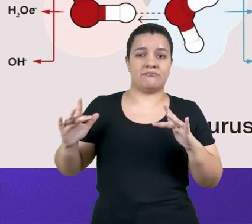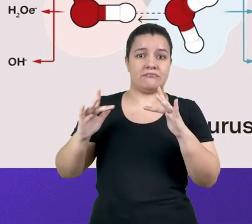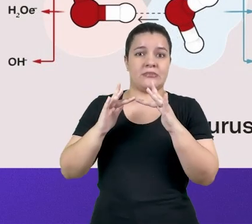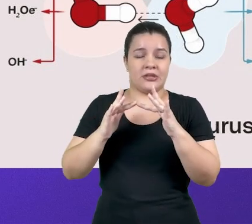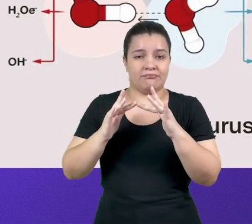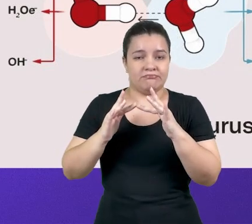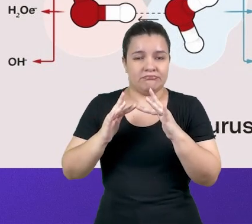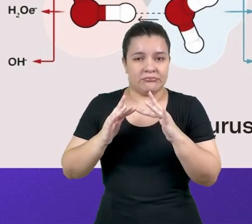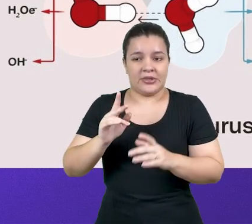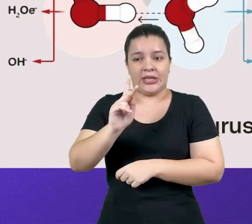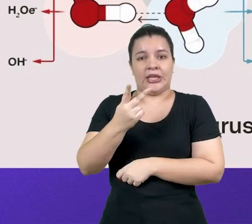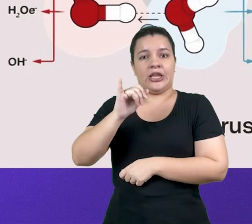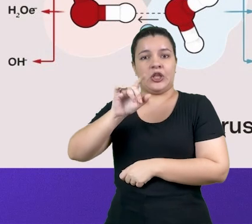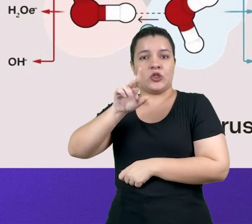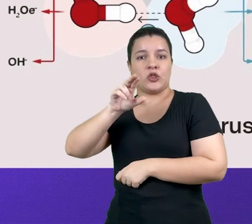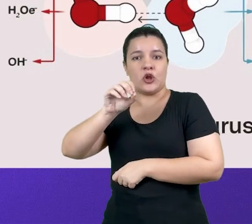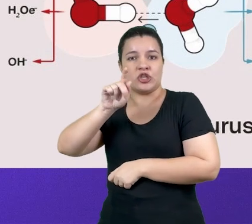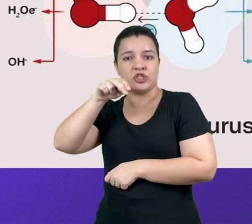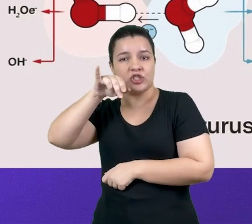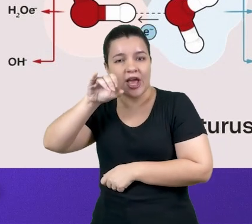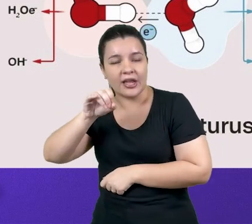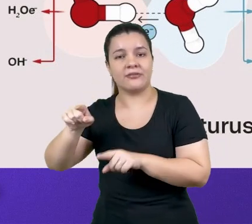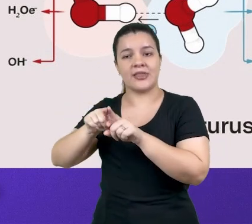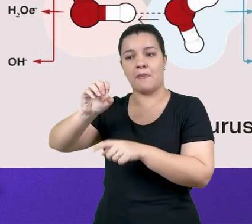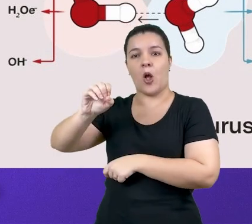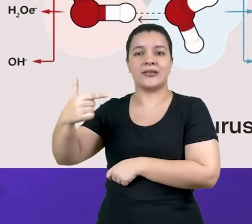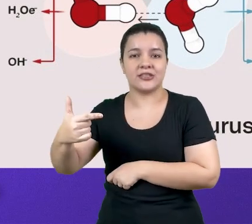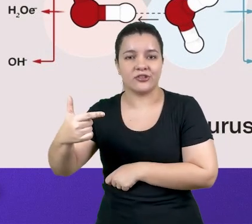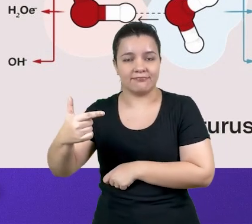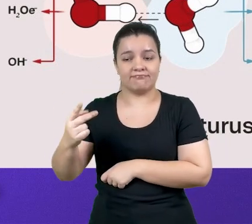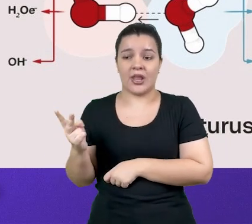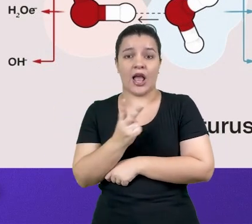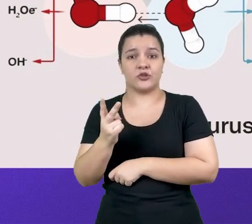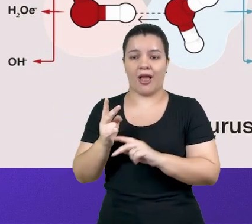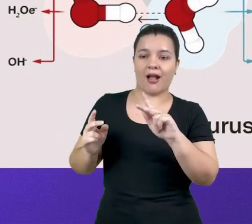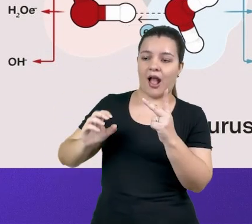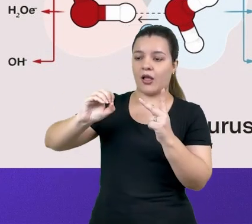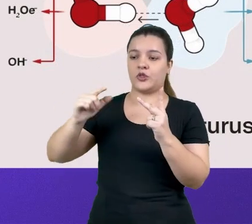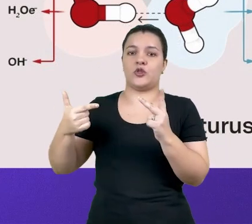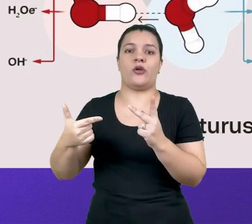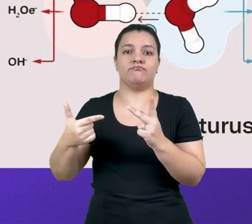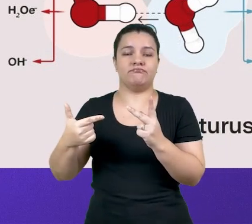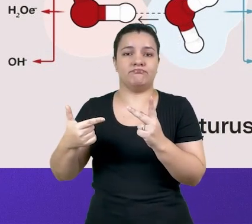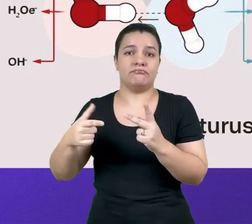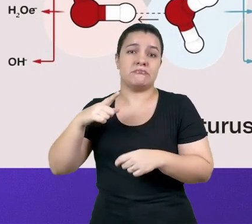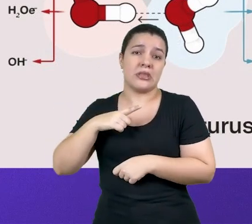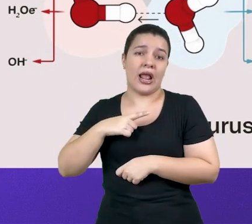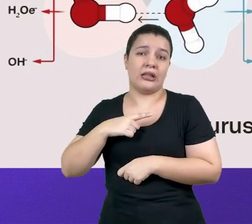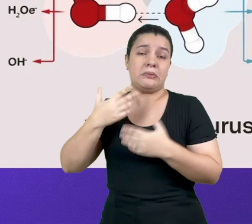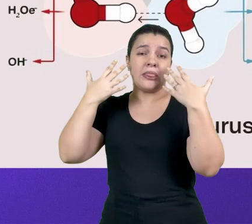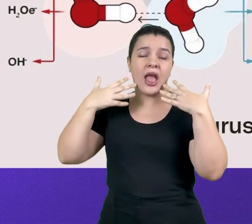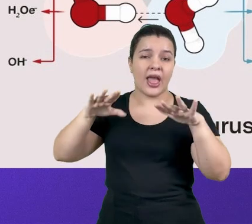de ponto de hidrogênio, que é a ligação do hidrogênio com o oxigênio. Pode estar ligado de forma que as duas moléculas estão neutras,